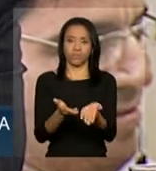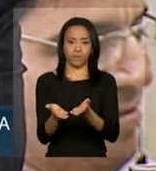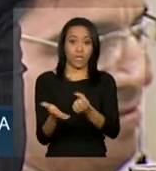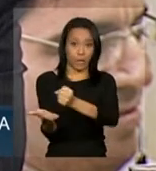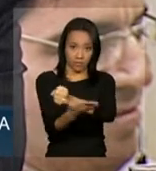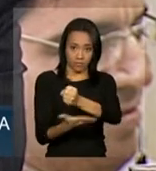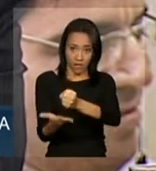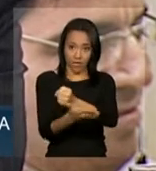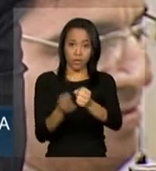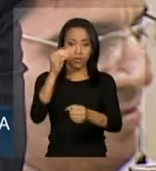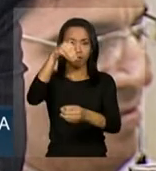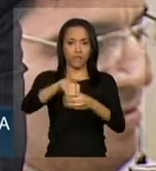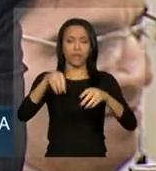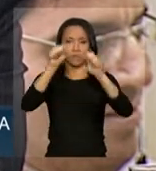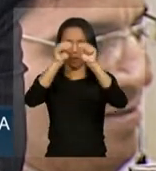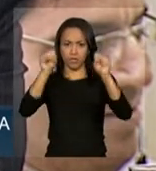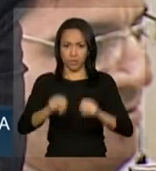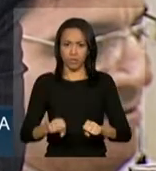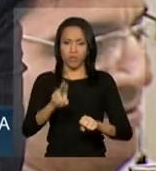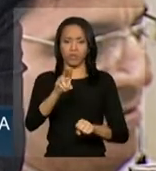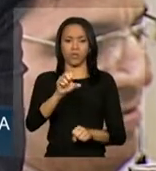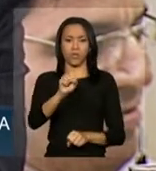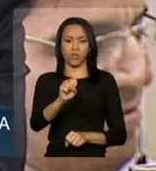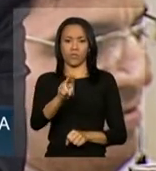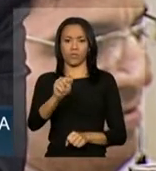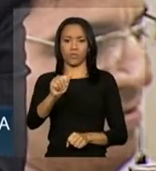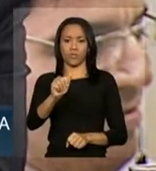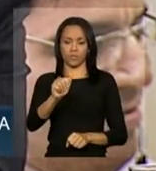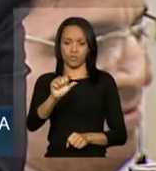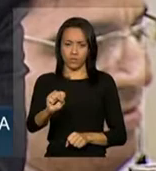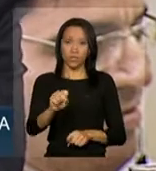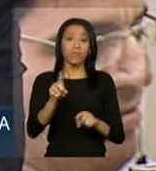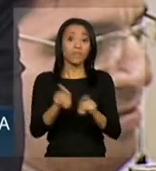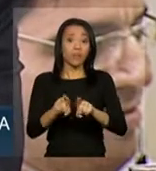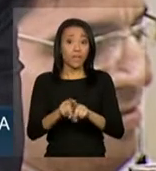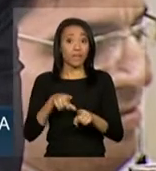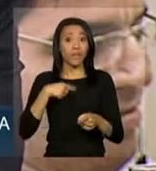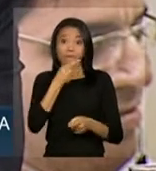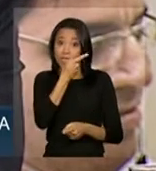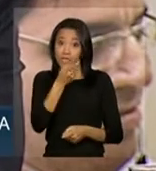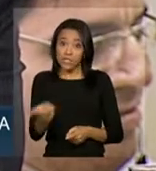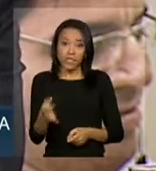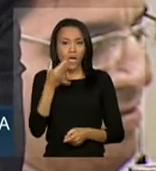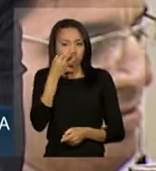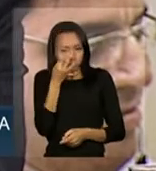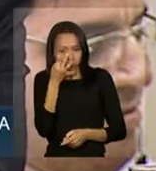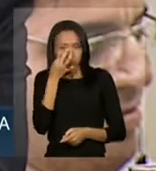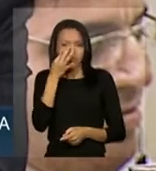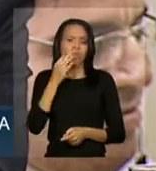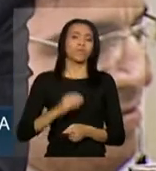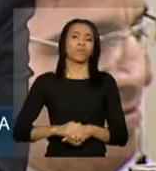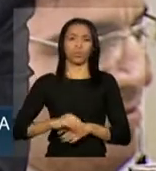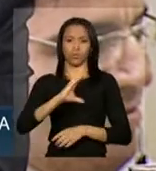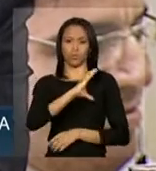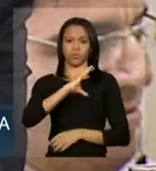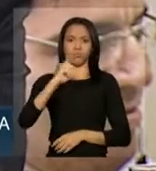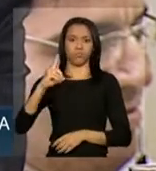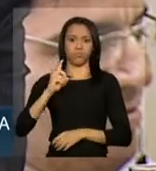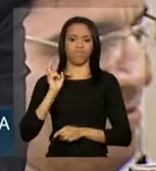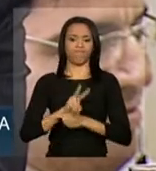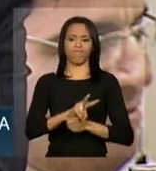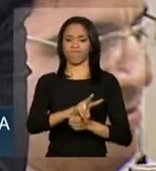básica o novo sistema implantado pelo Ministério da Saúde tem visitas presenciais do supervisor ele tem um